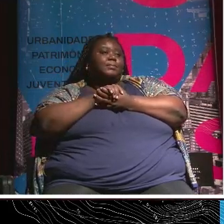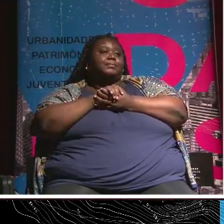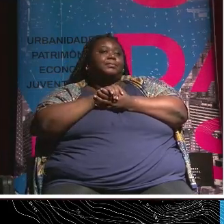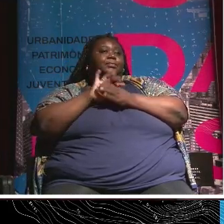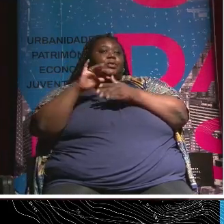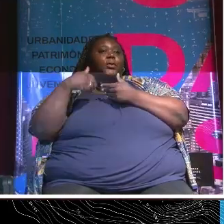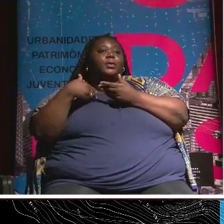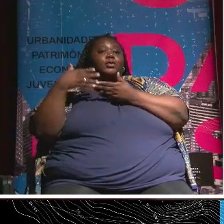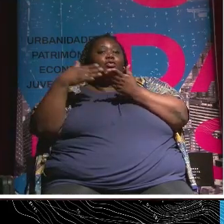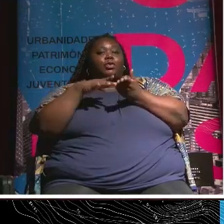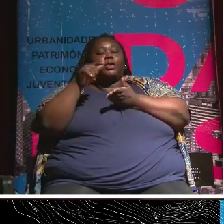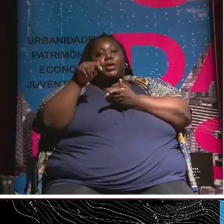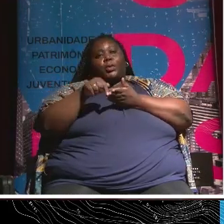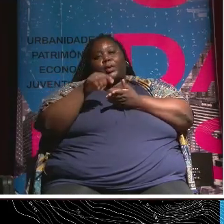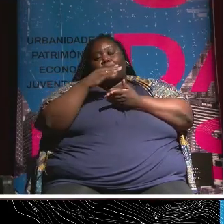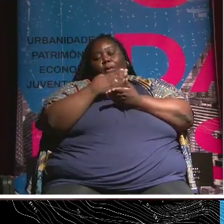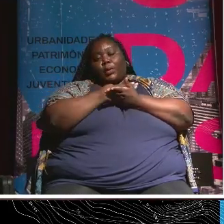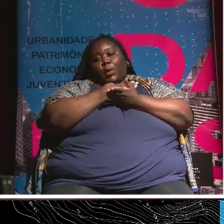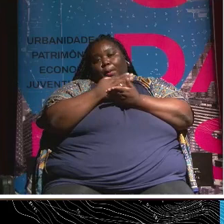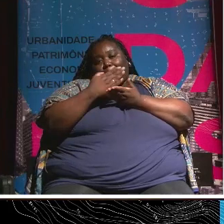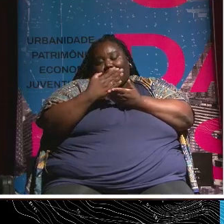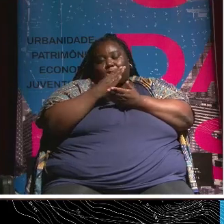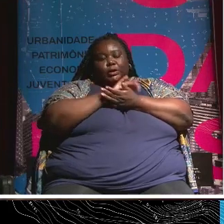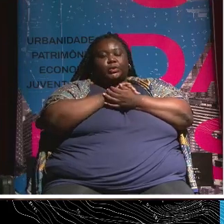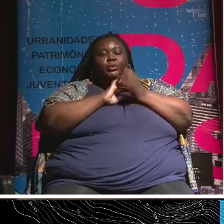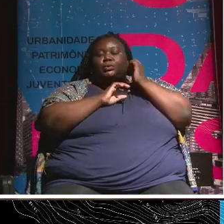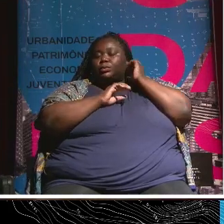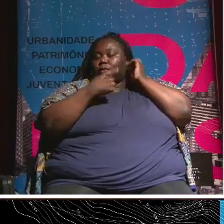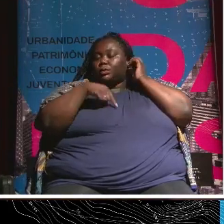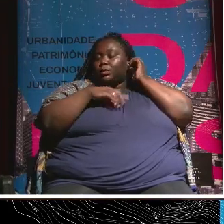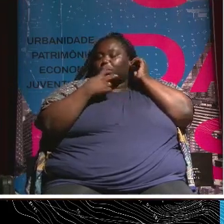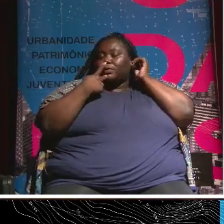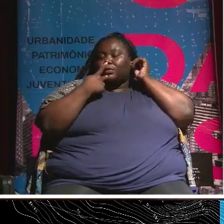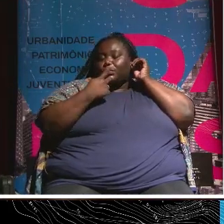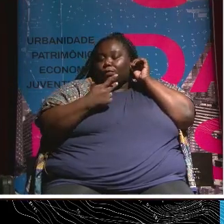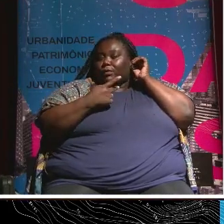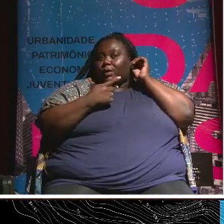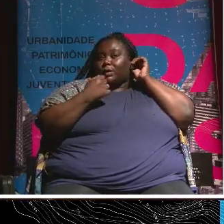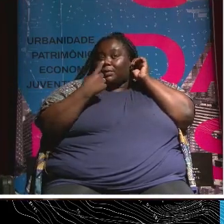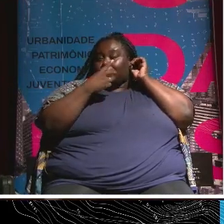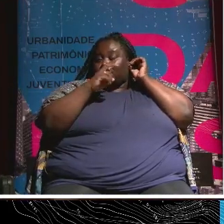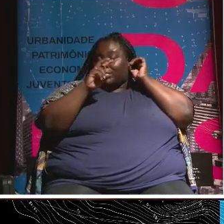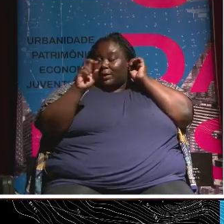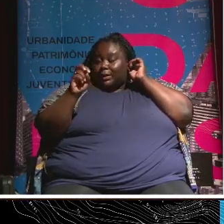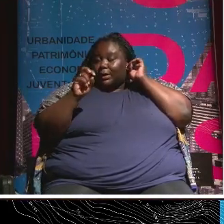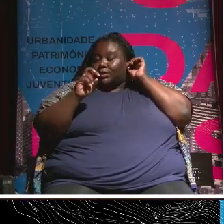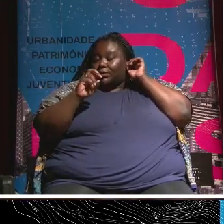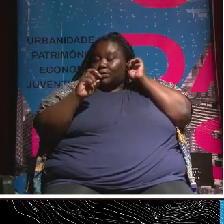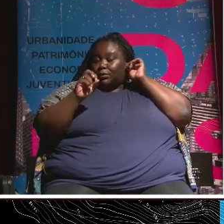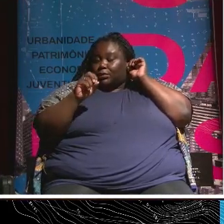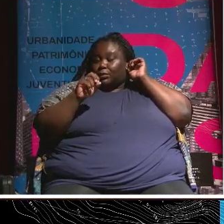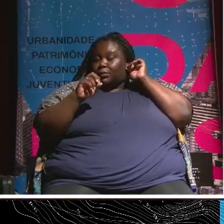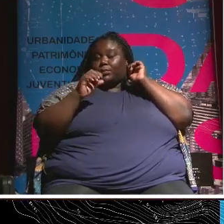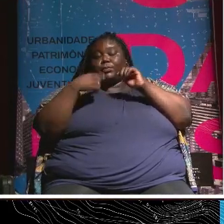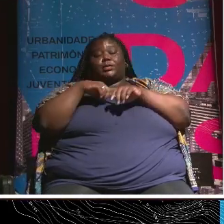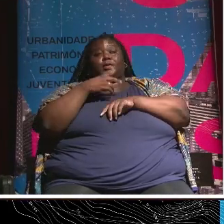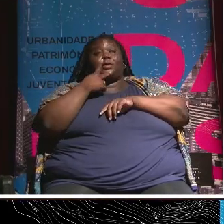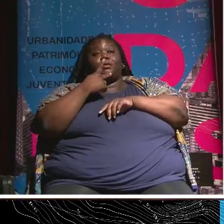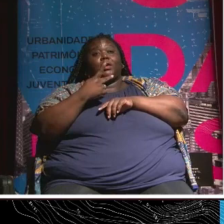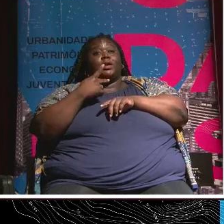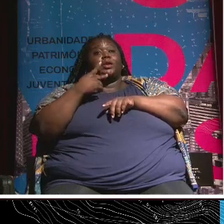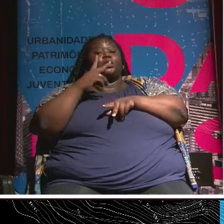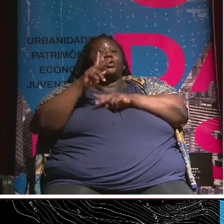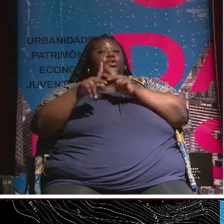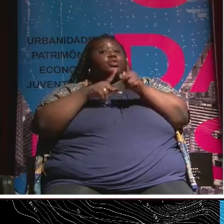chegou aqui o princípio, né, a gente sempre fala, desde 1500. Estamos falando dos povos originários,